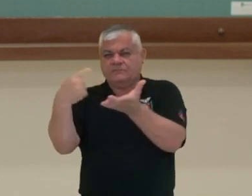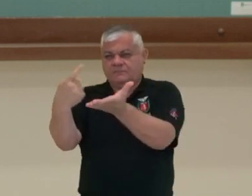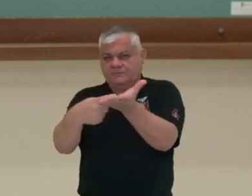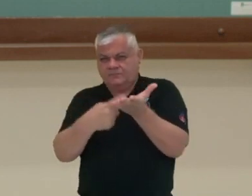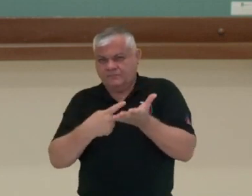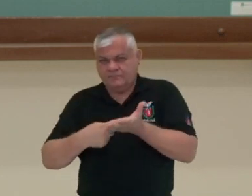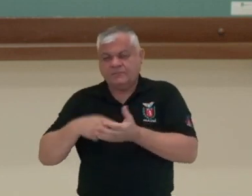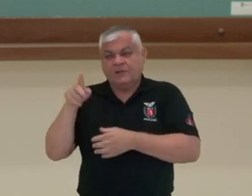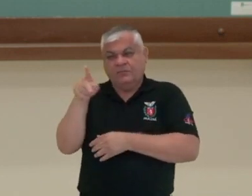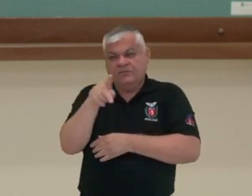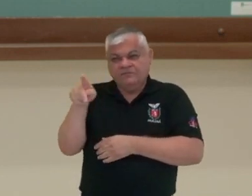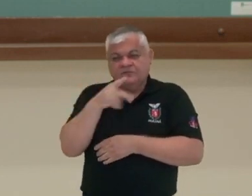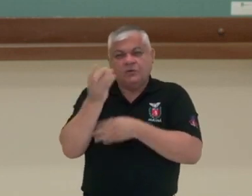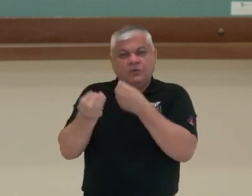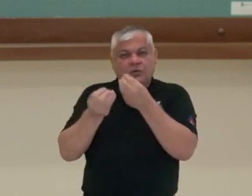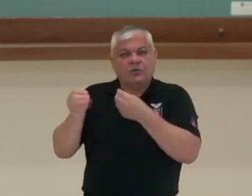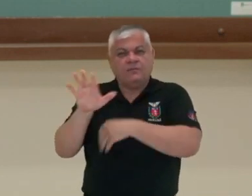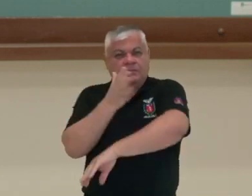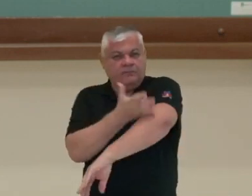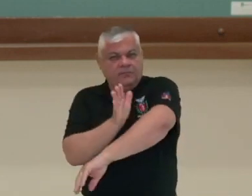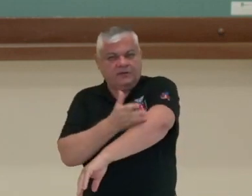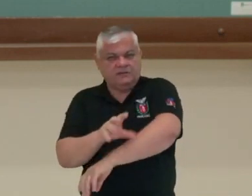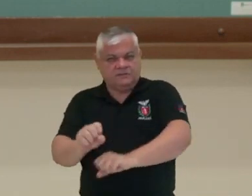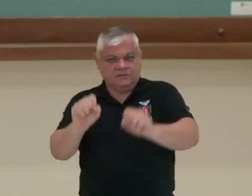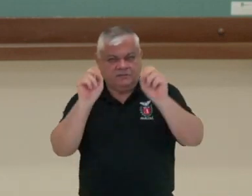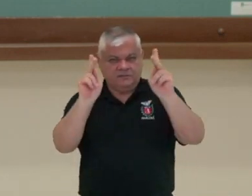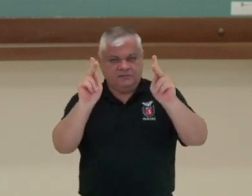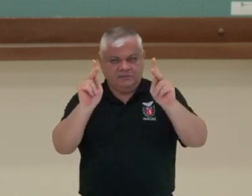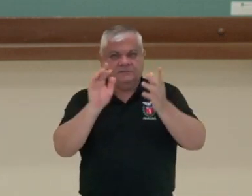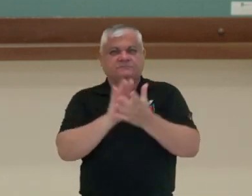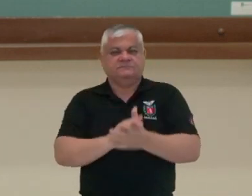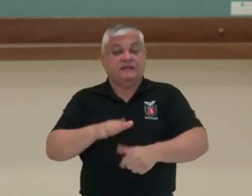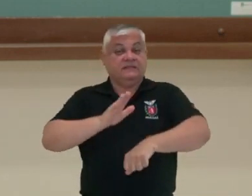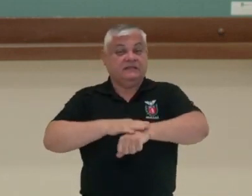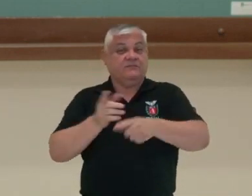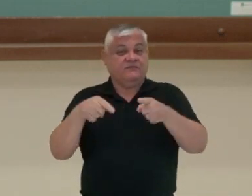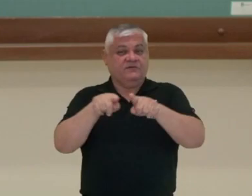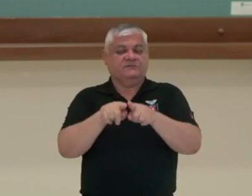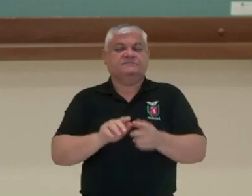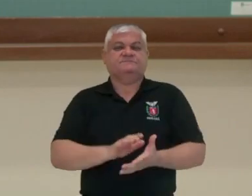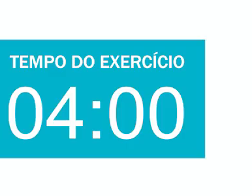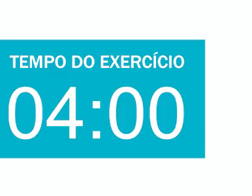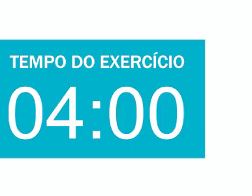seu professor como será essa parte prática, ok? Tempinho para vocês e eu volto logo.